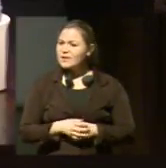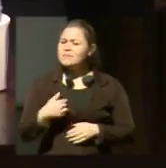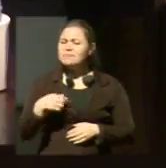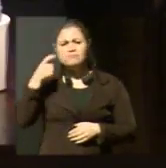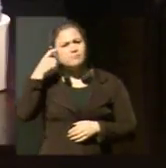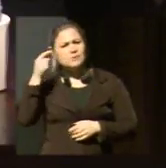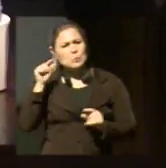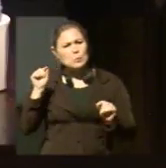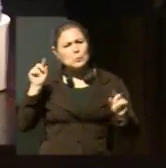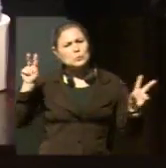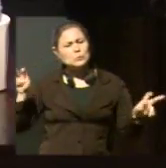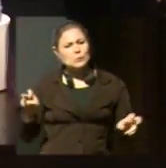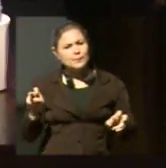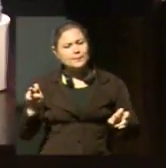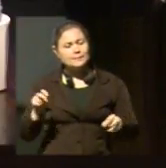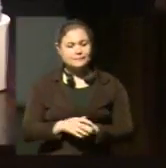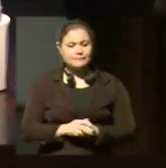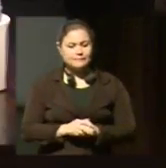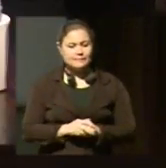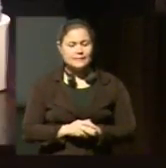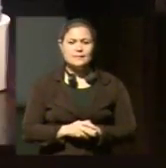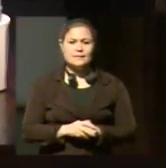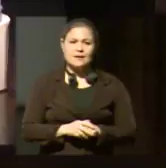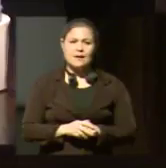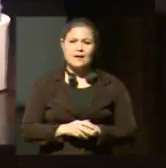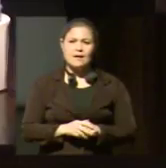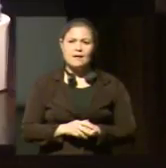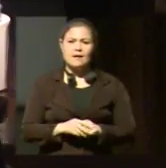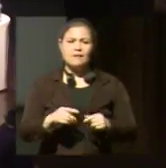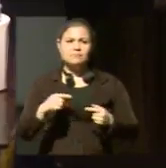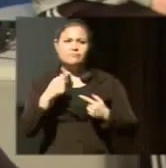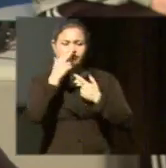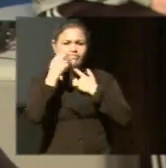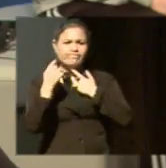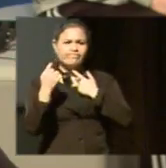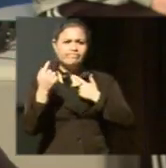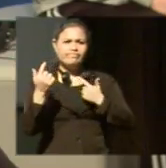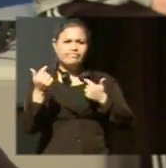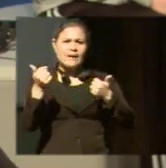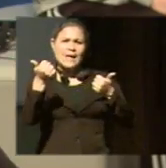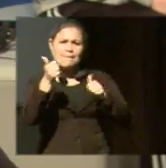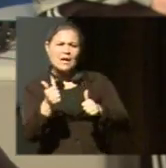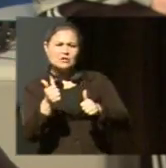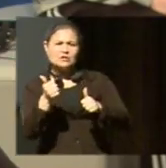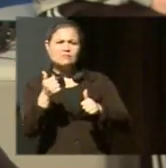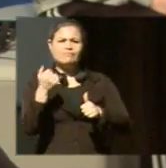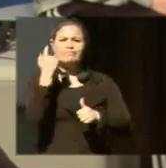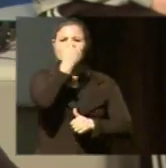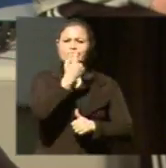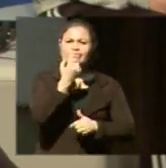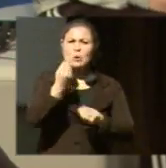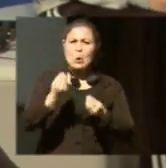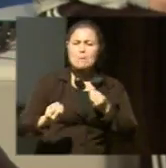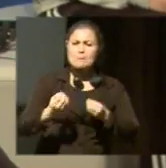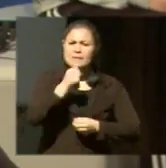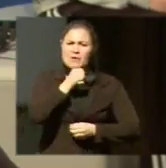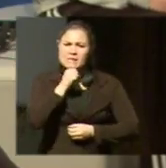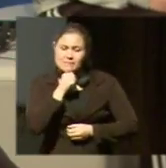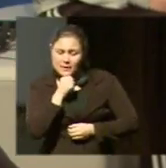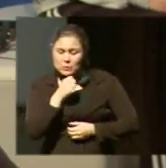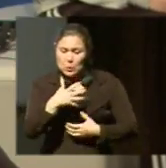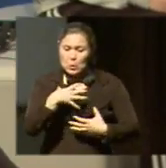pensar um pouco então sobre as imagens da velhice, né? As imagens de envelhecimento, né? Como os idosos vêm